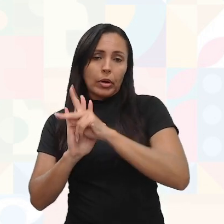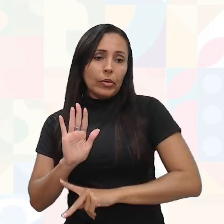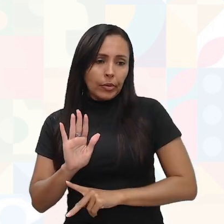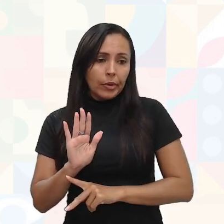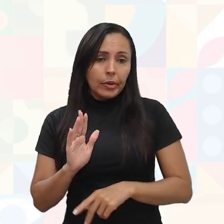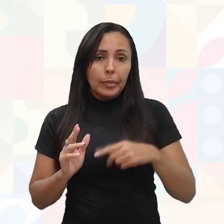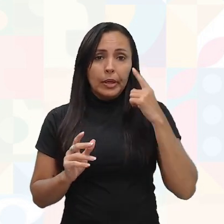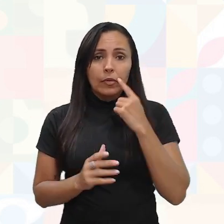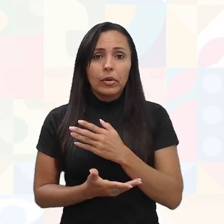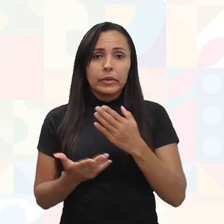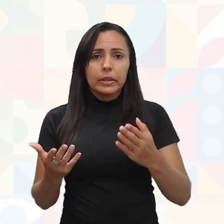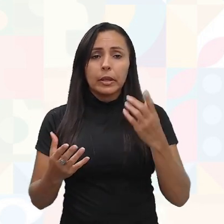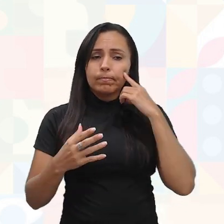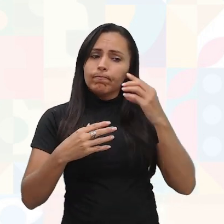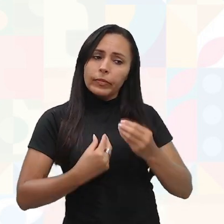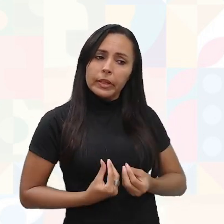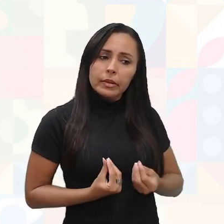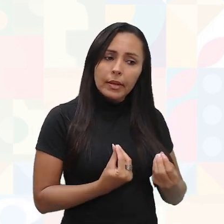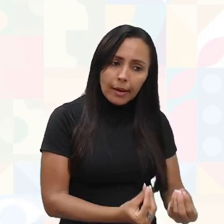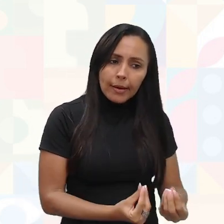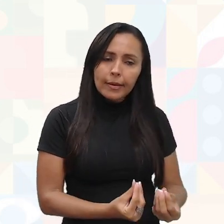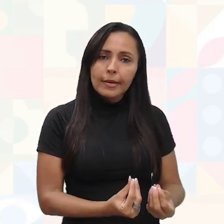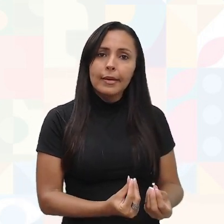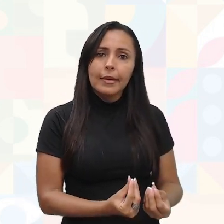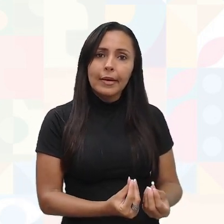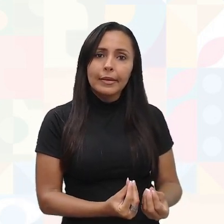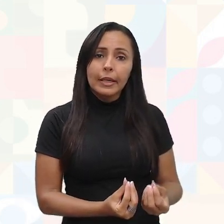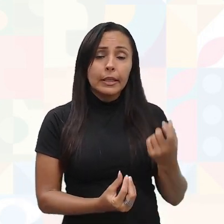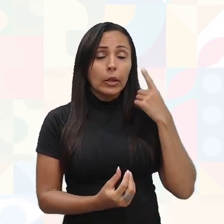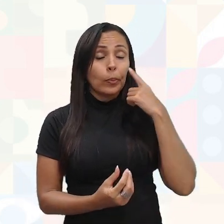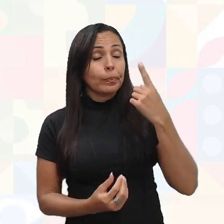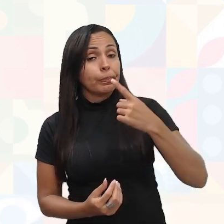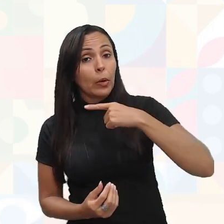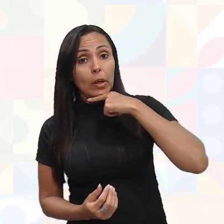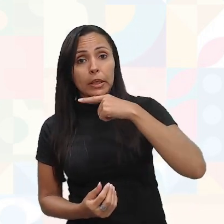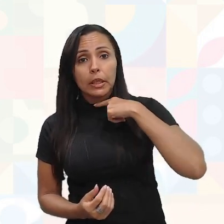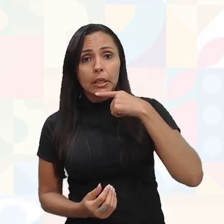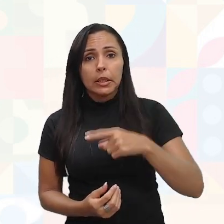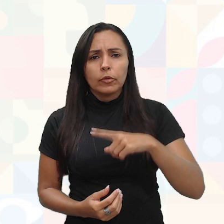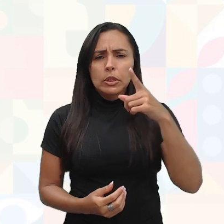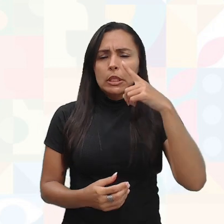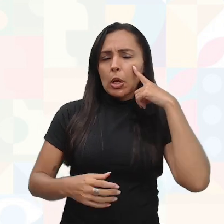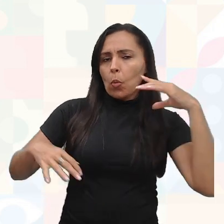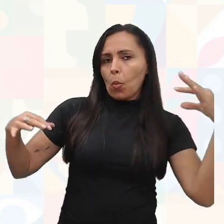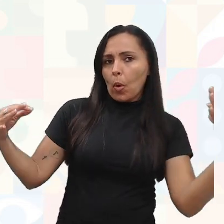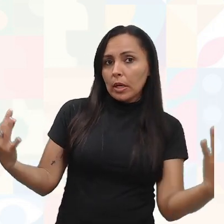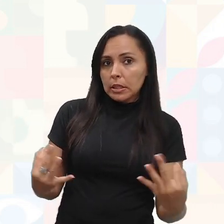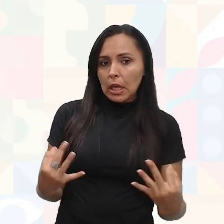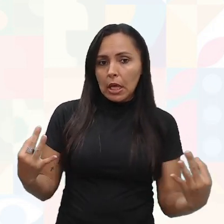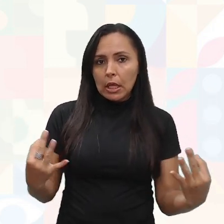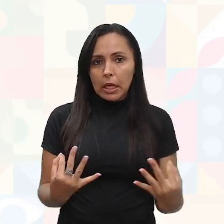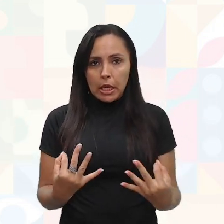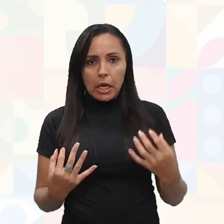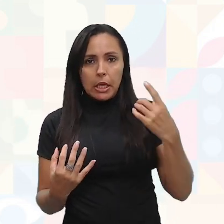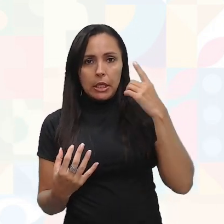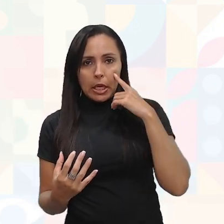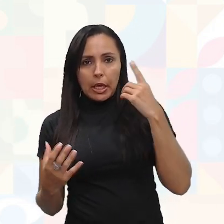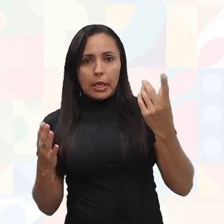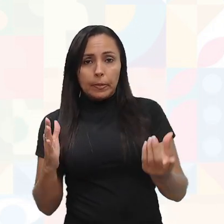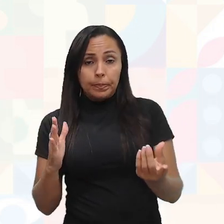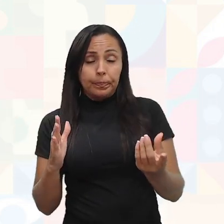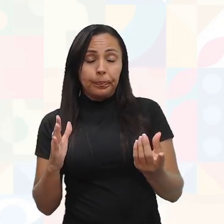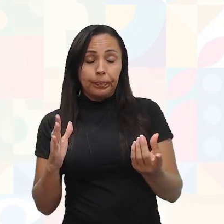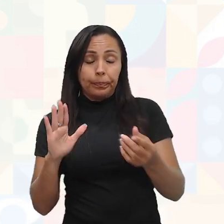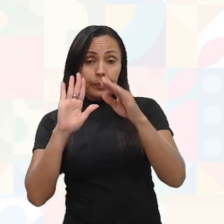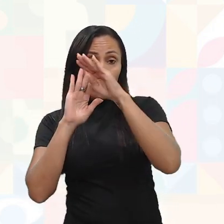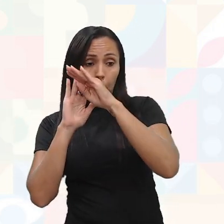que você de fato entregue o que ele pediu. Não adianta nada você ser um excelente codificador ou